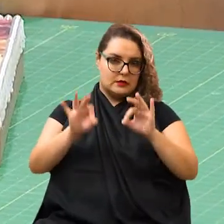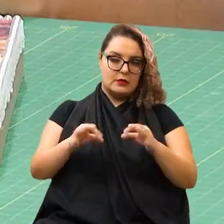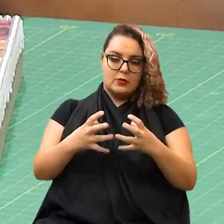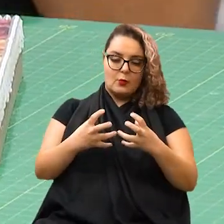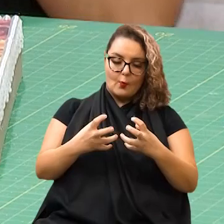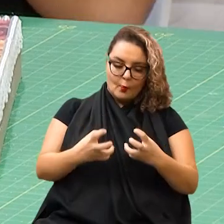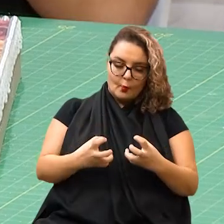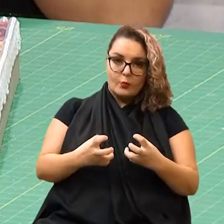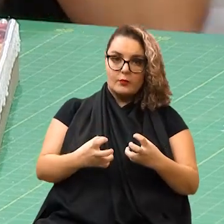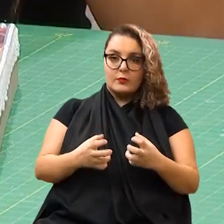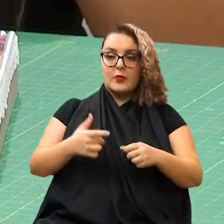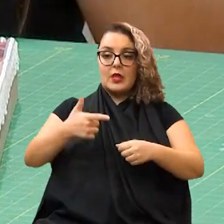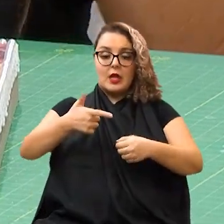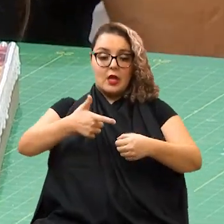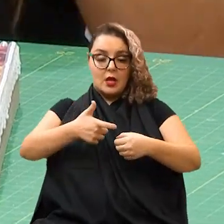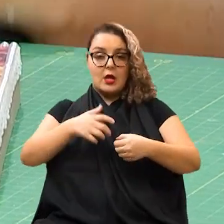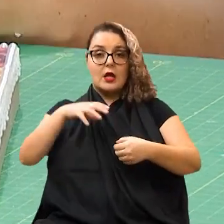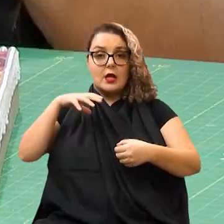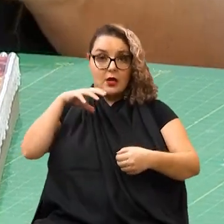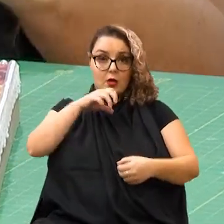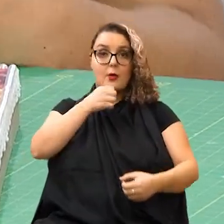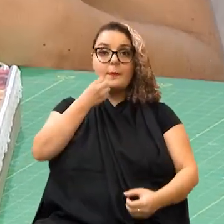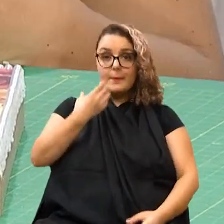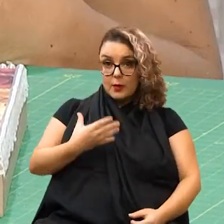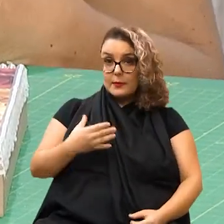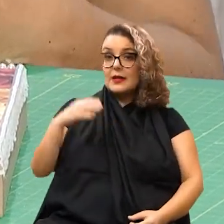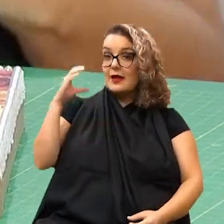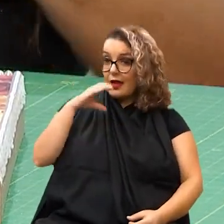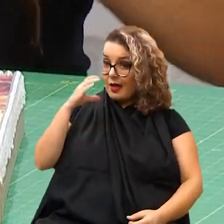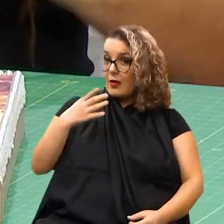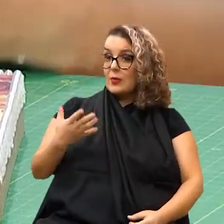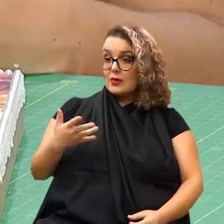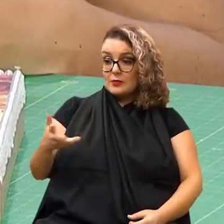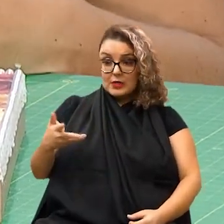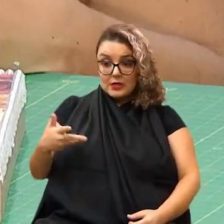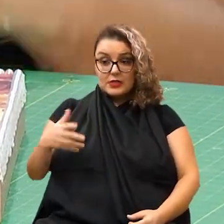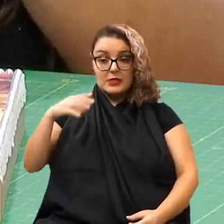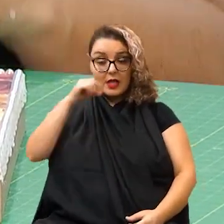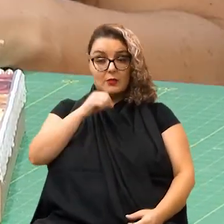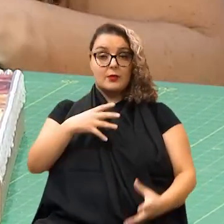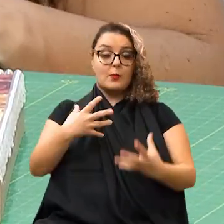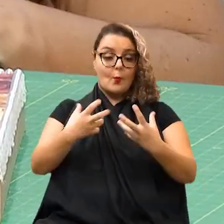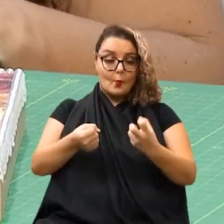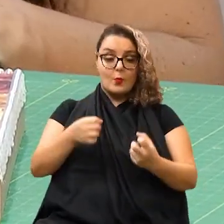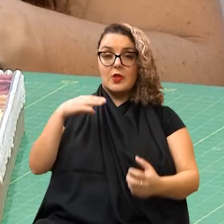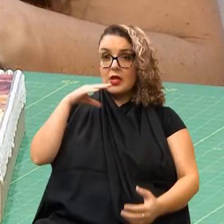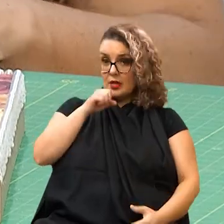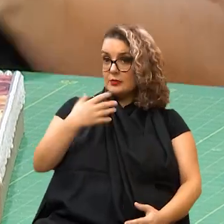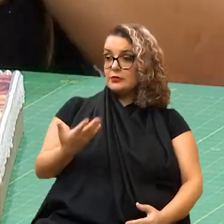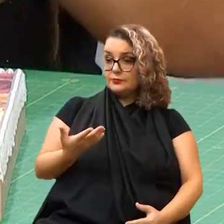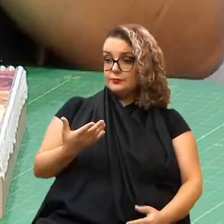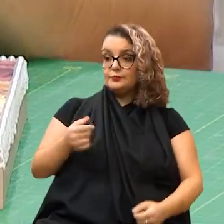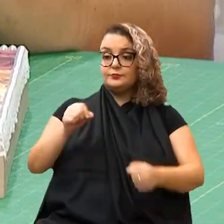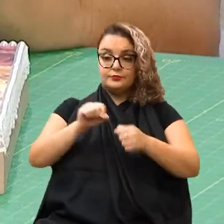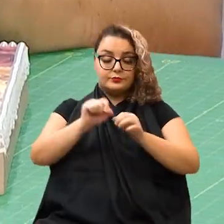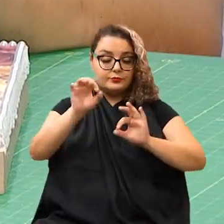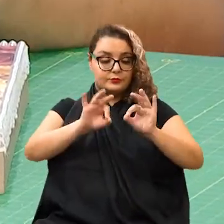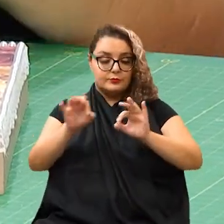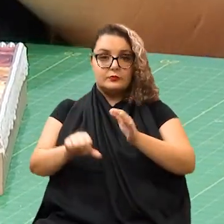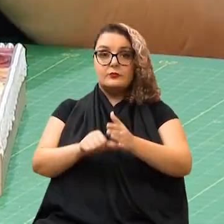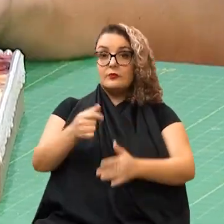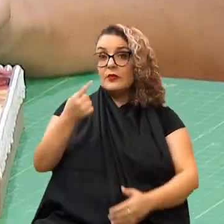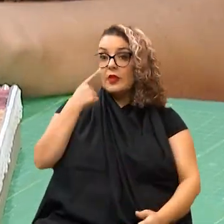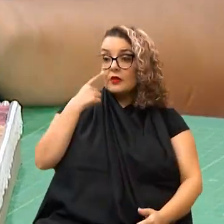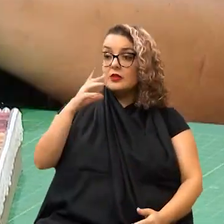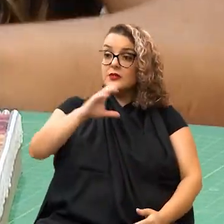vai secar. A cola quente ela é muito boa, mas ela é muito rápida. Você tem que ter uma agilidade boa, né, pra ela, que ela seca rápido. Então, faz a montagem